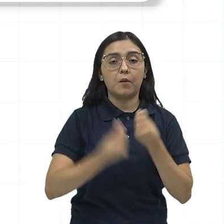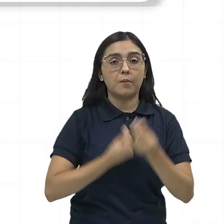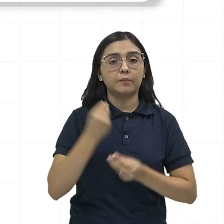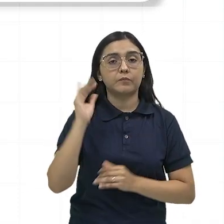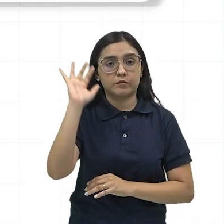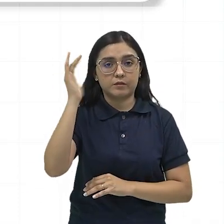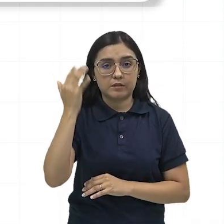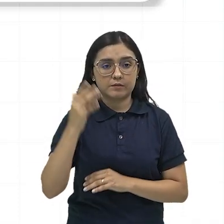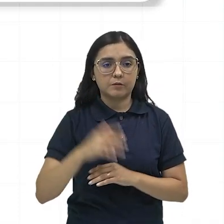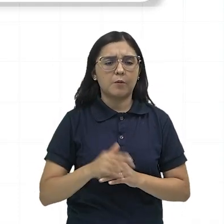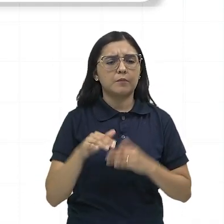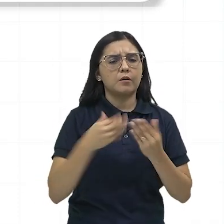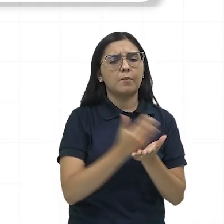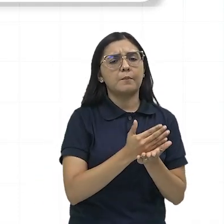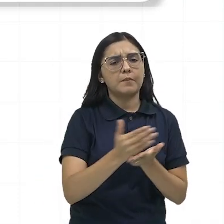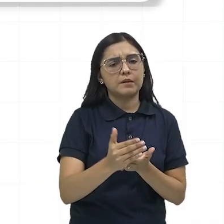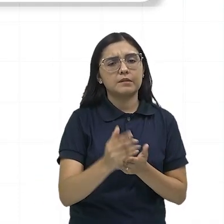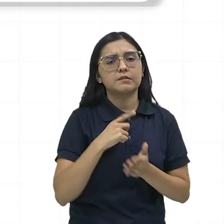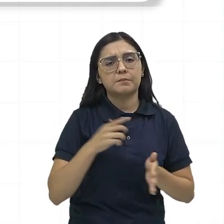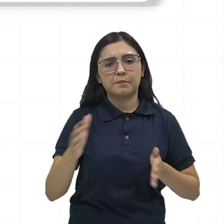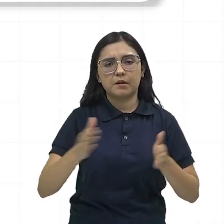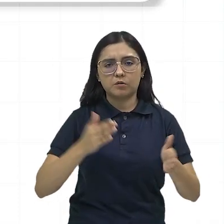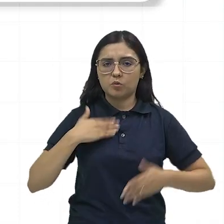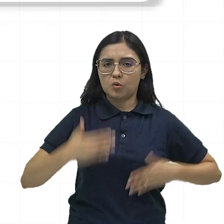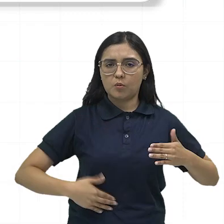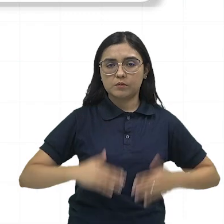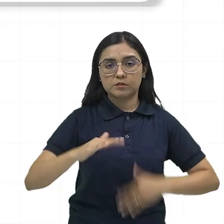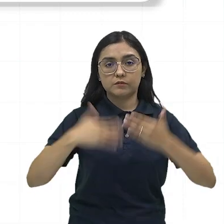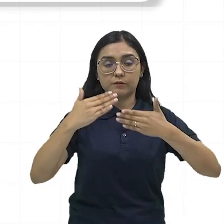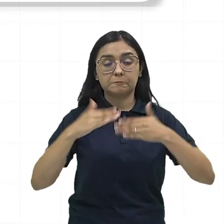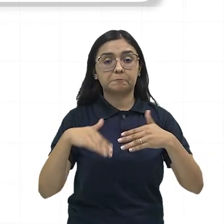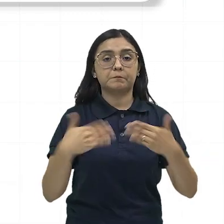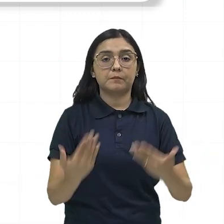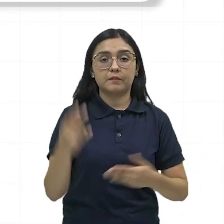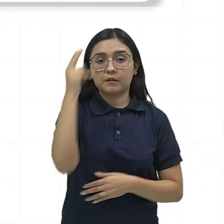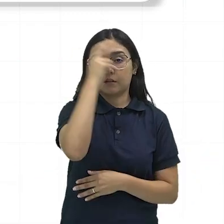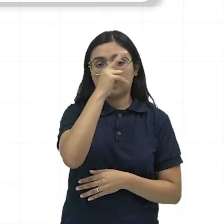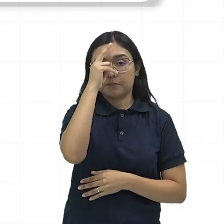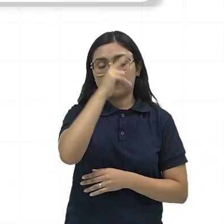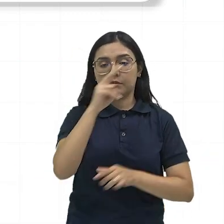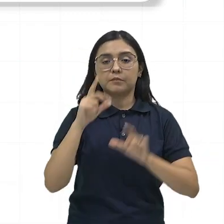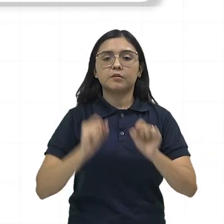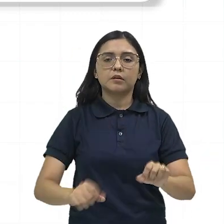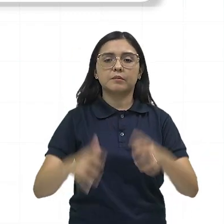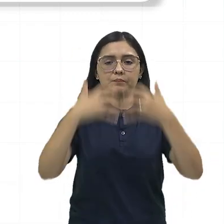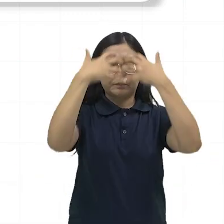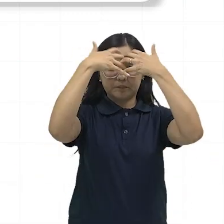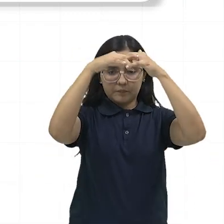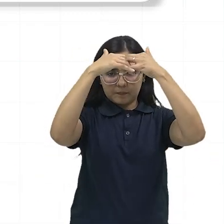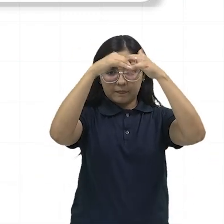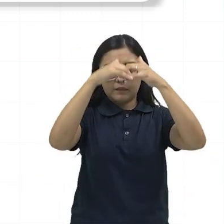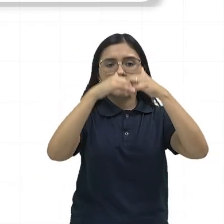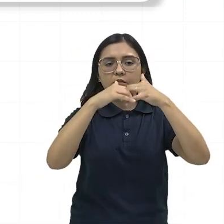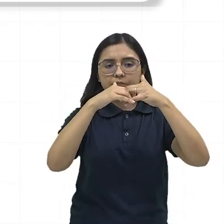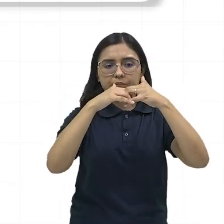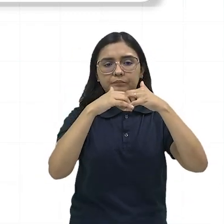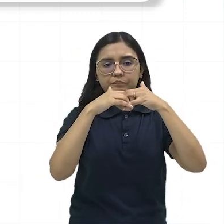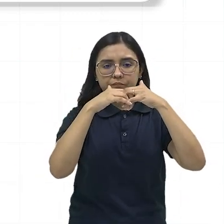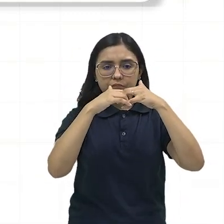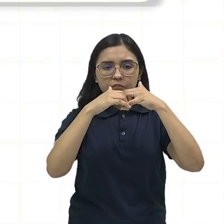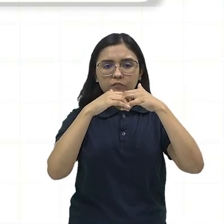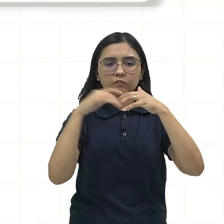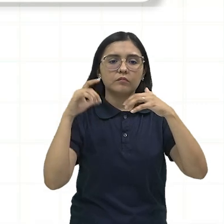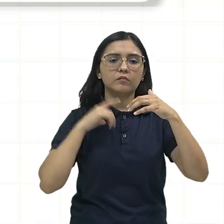né, como que começa a puberdade. Lembrando aí que dentro do nosso cérebro, dentro do nosso encéfalo,